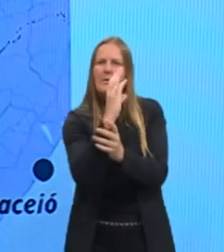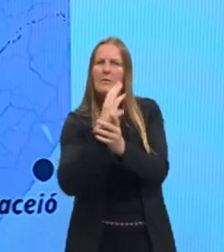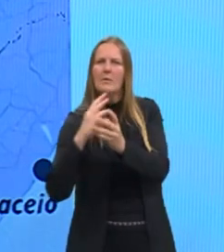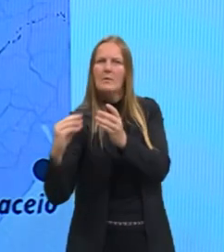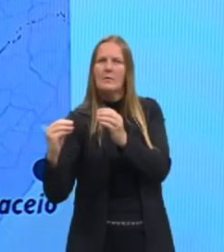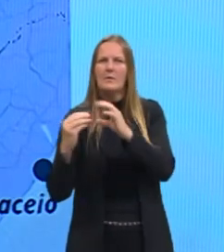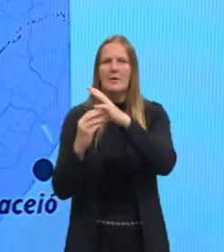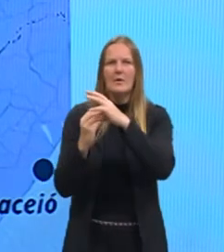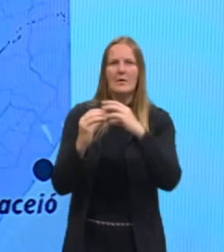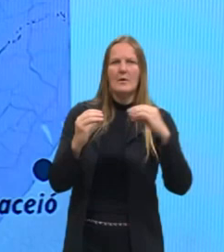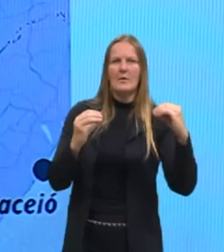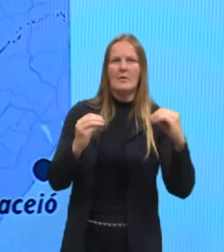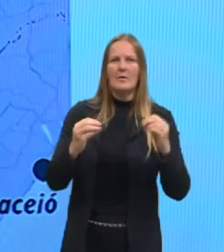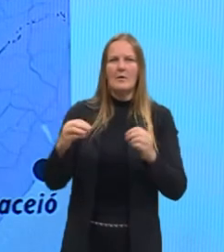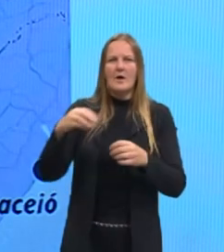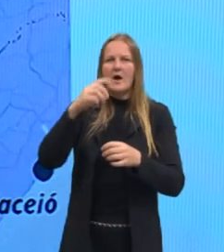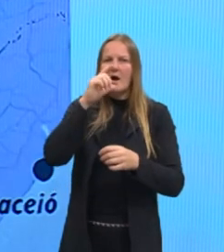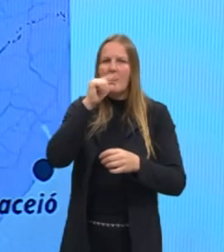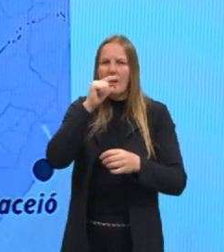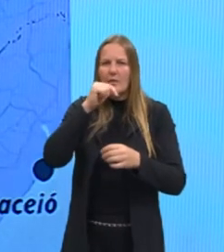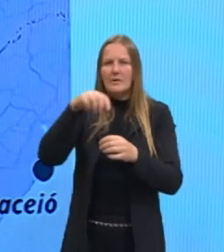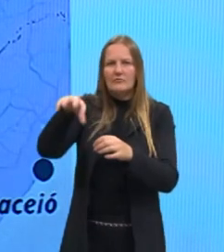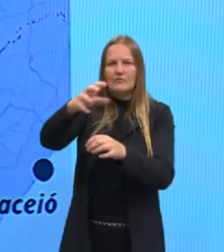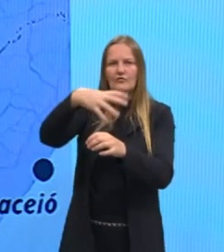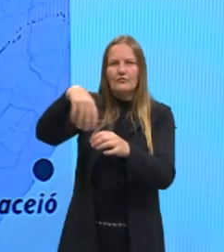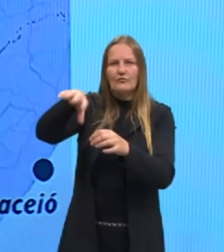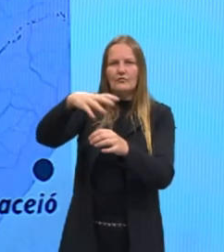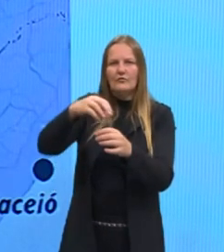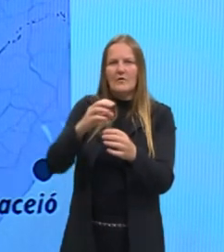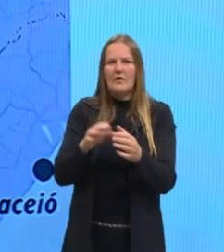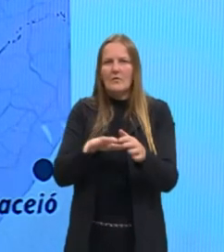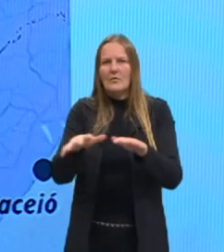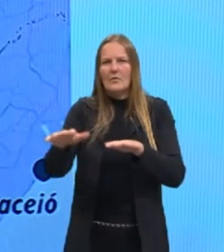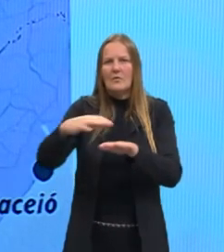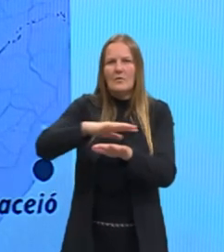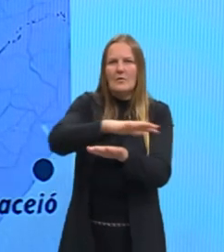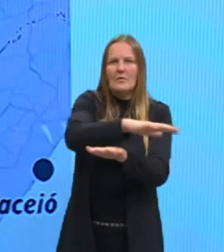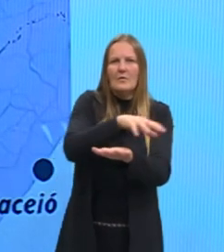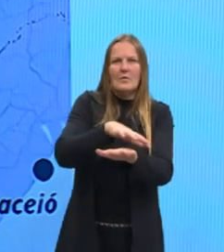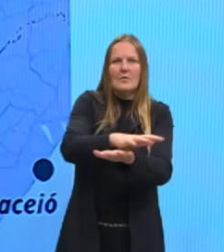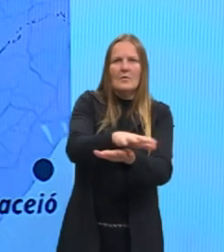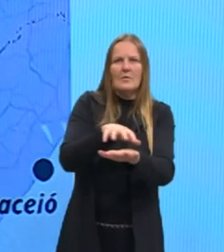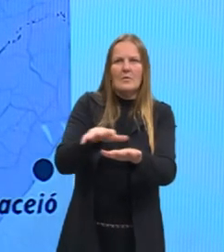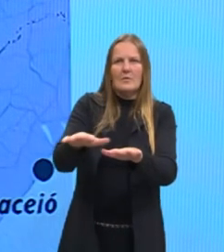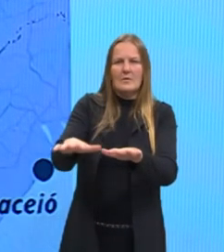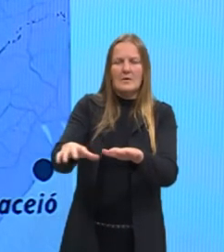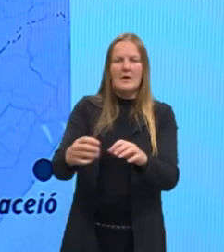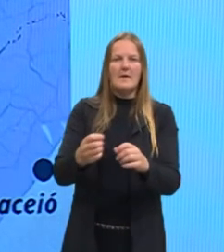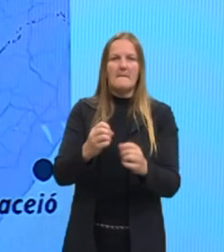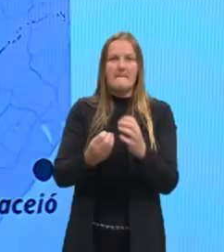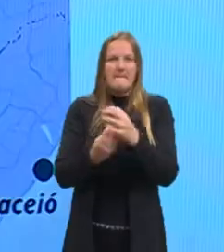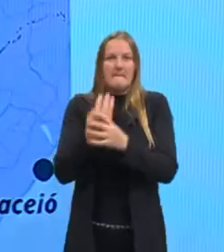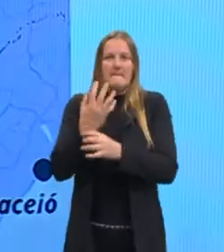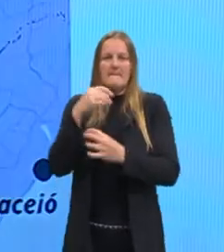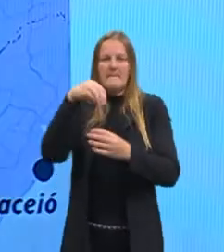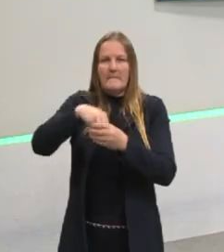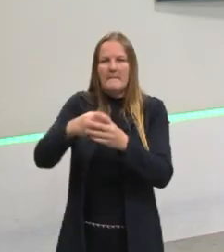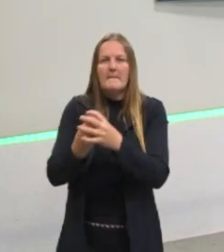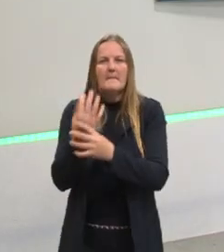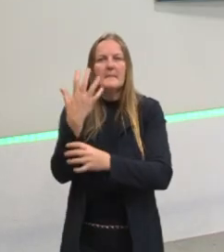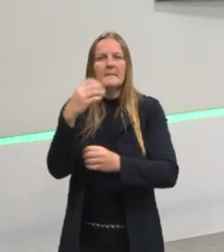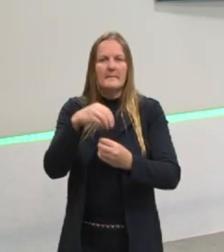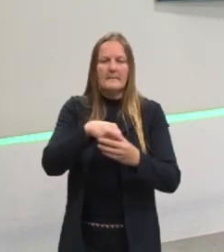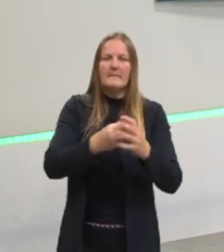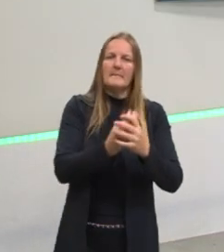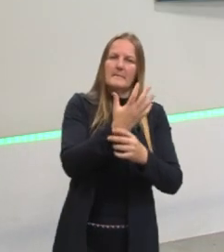perto né já vai ter uma floração né uma quantidade maior aí de de plantas